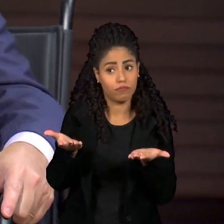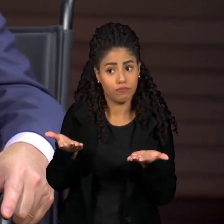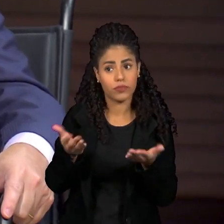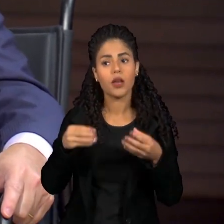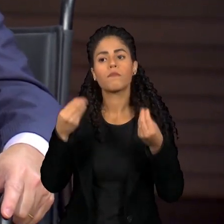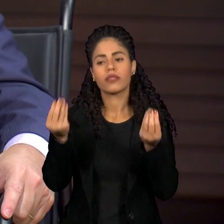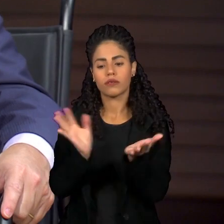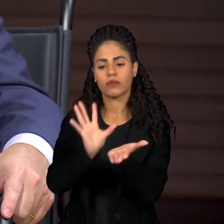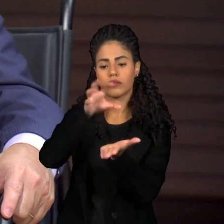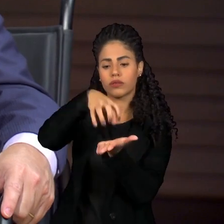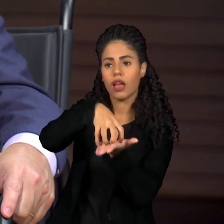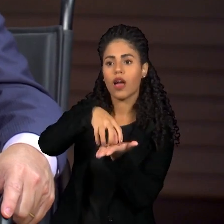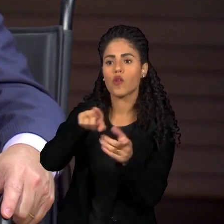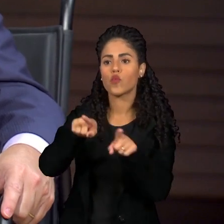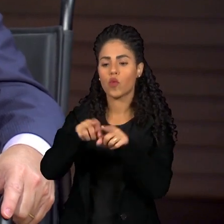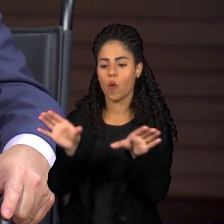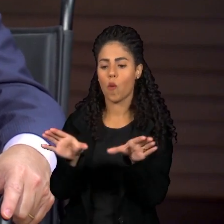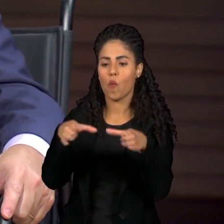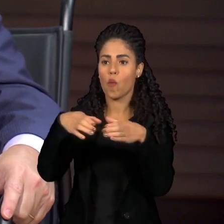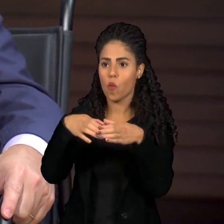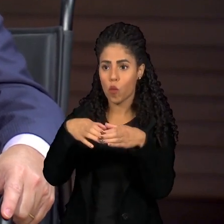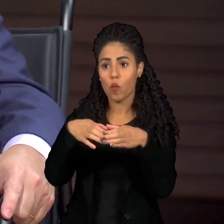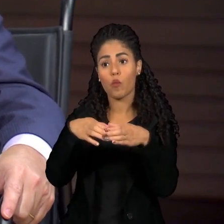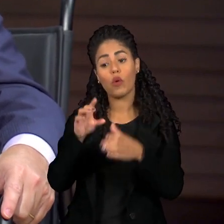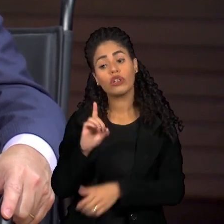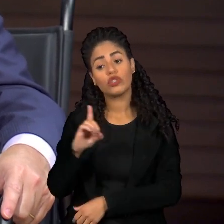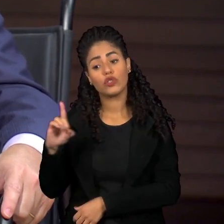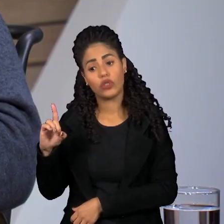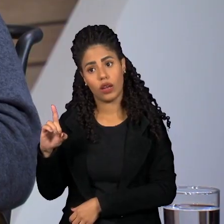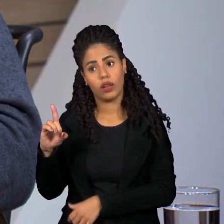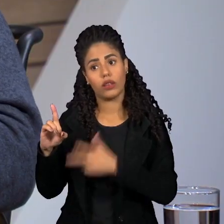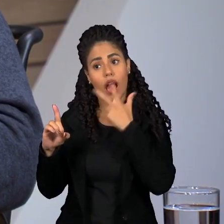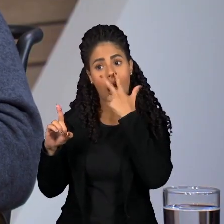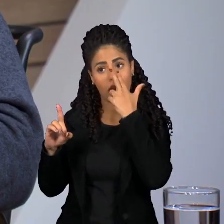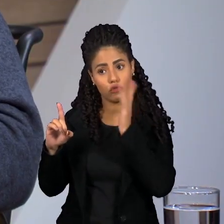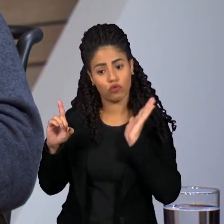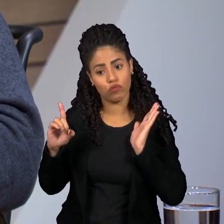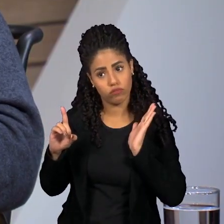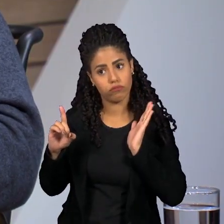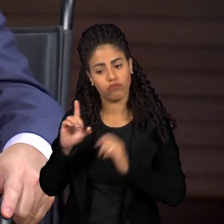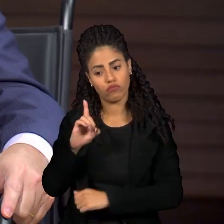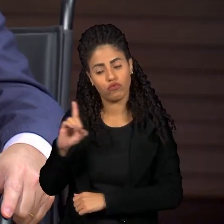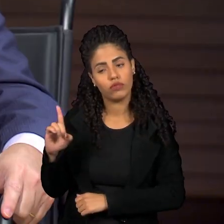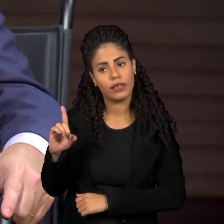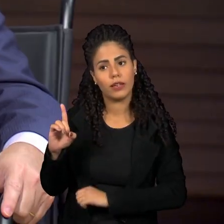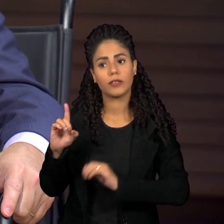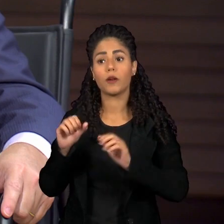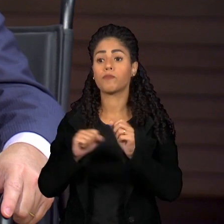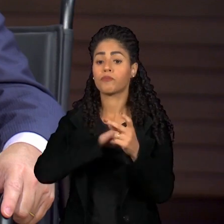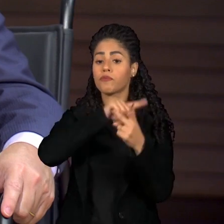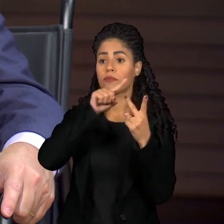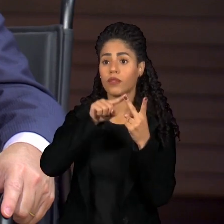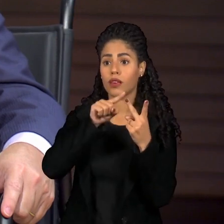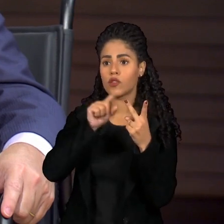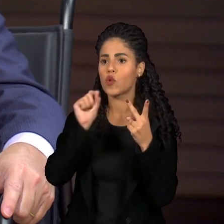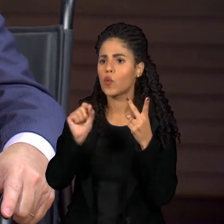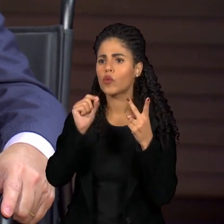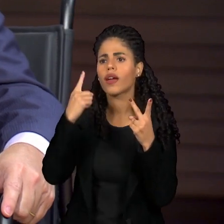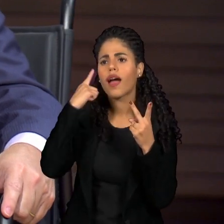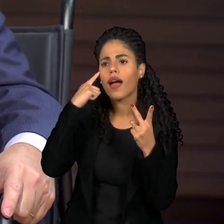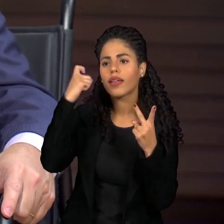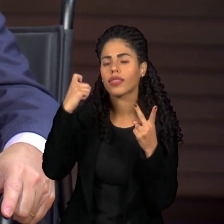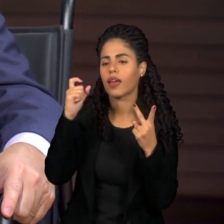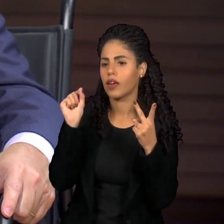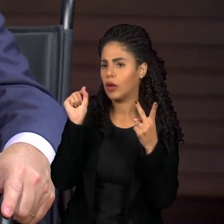que a origem desse grupo é de direita. Acho que esse é um ponto importante, né? A segunda é essa